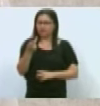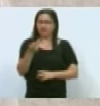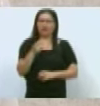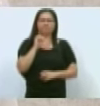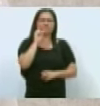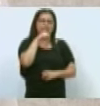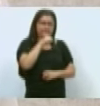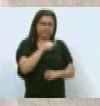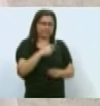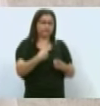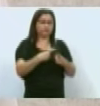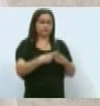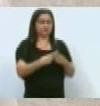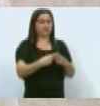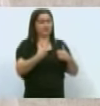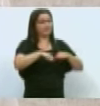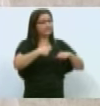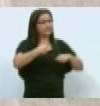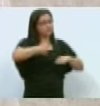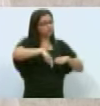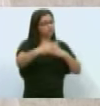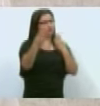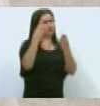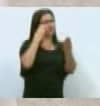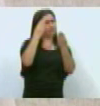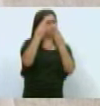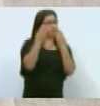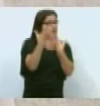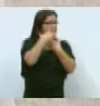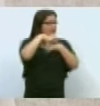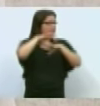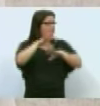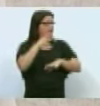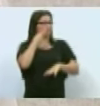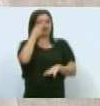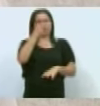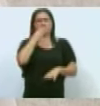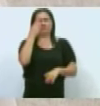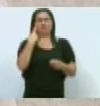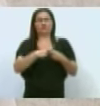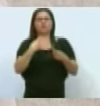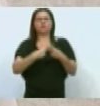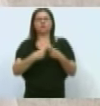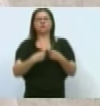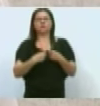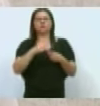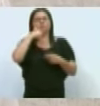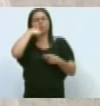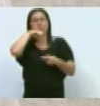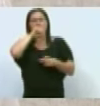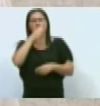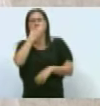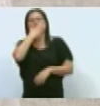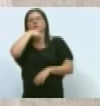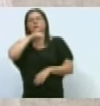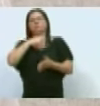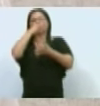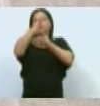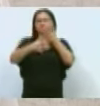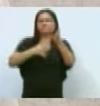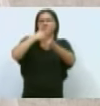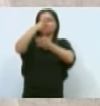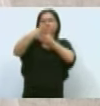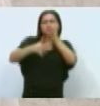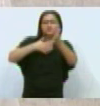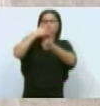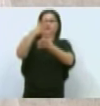ela, psicológico. Ela não quer falar porque ela não sente a necessidade por causa dos contatos dos pais. E a gente está trabalhando